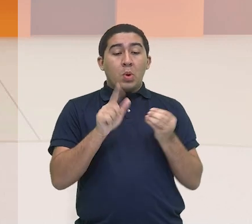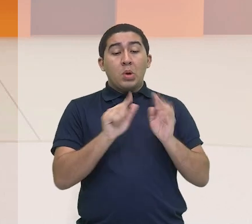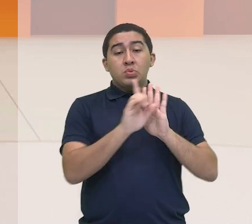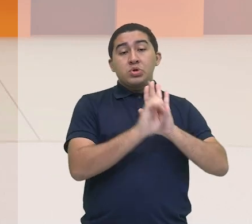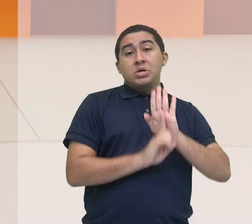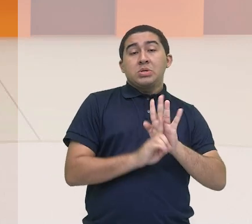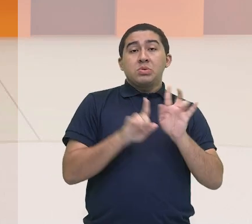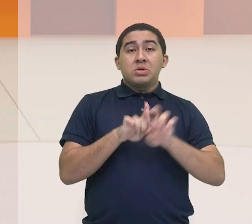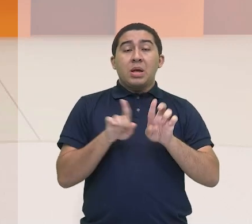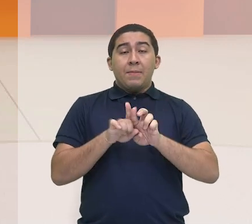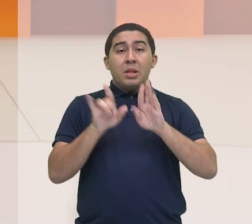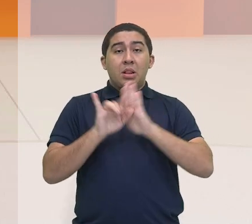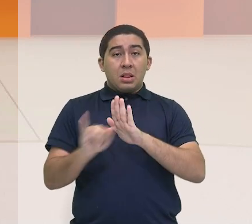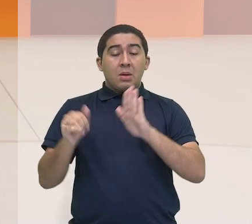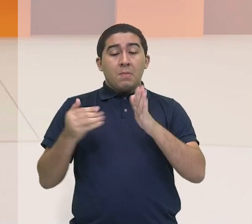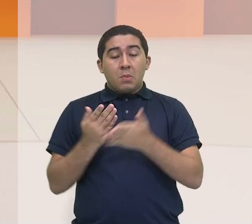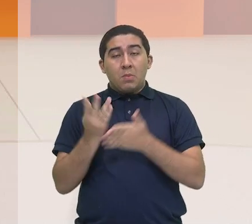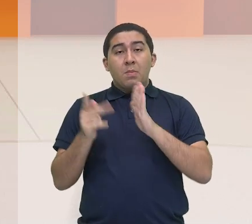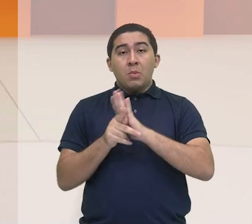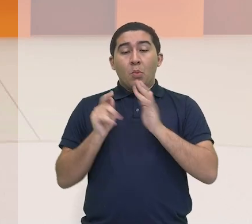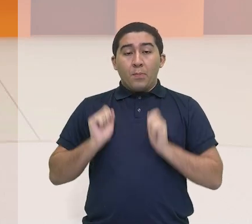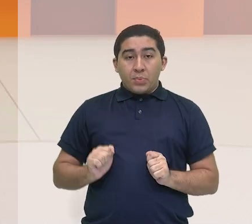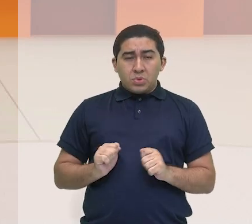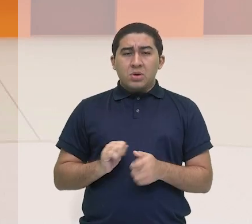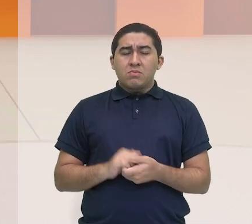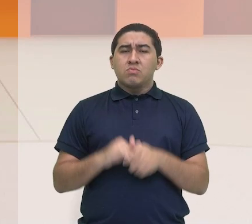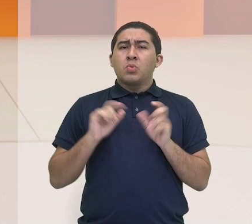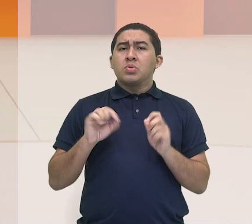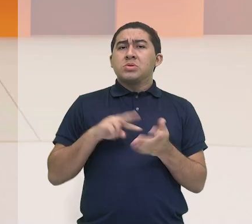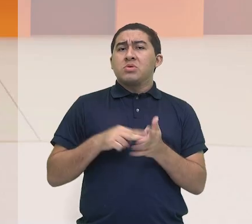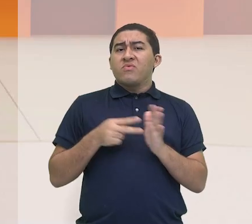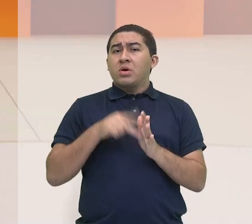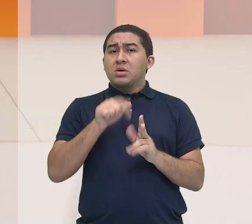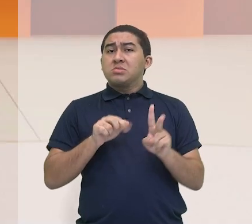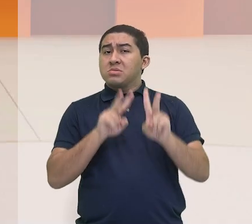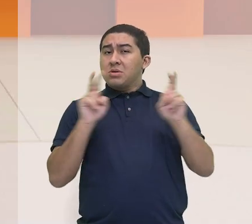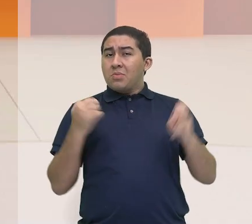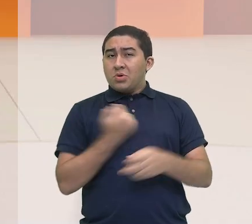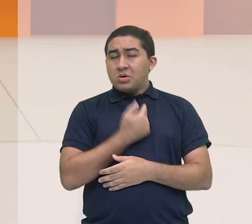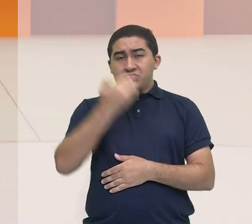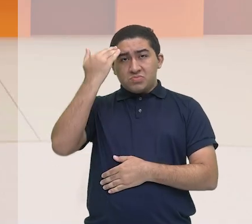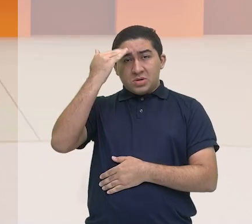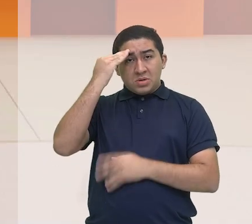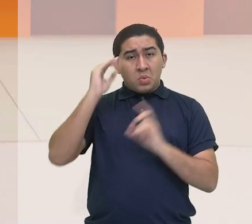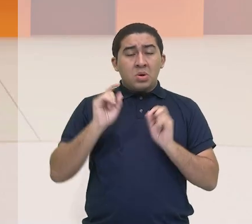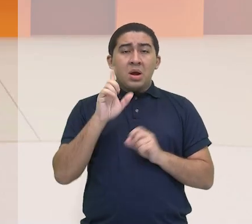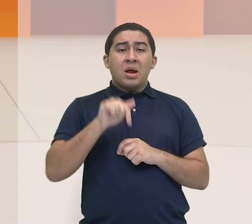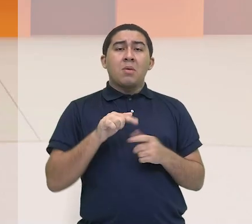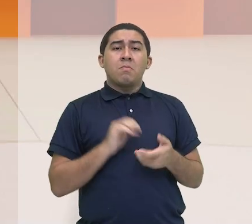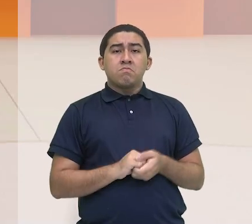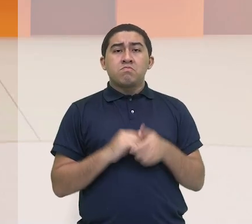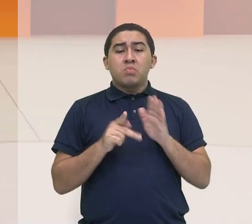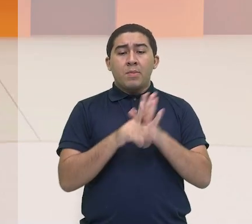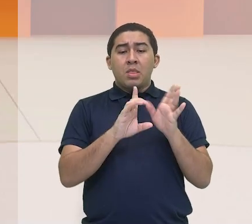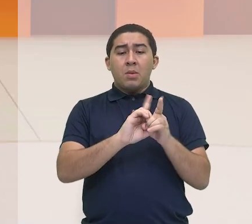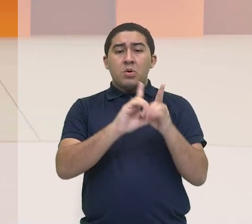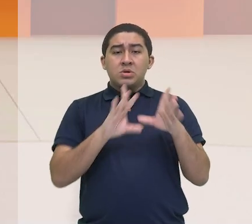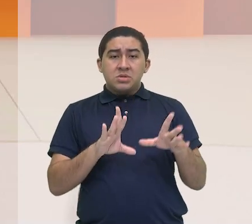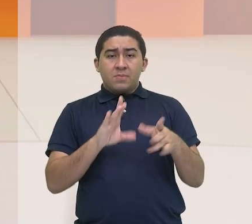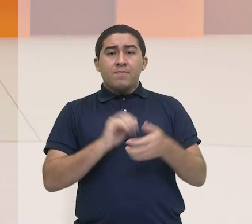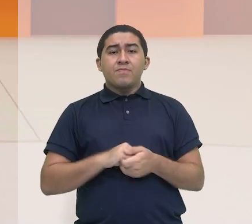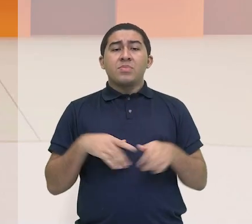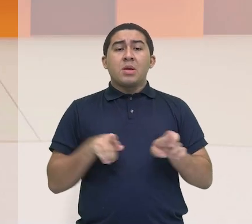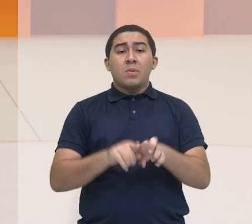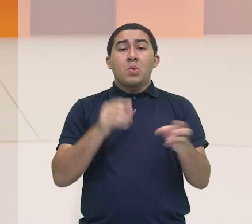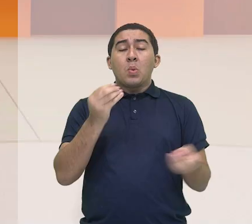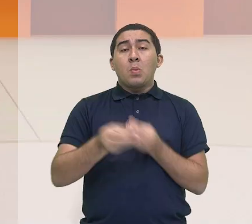e a legitimidade do poder. O que é isso, né? Vamos entender o que é esse Estado democrático de direito e como